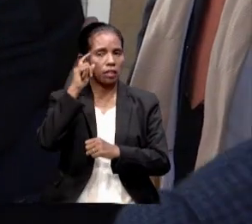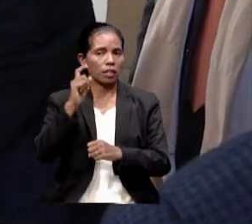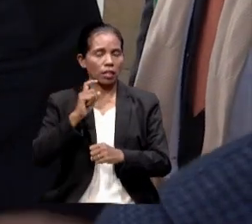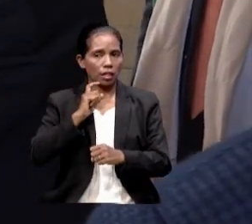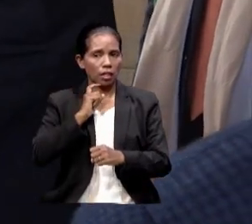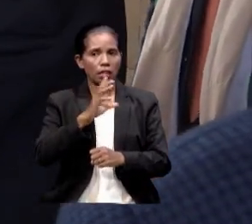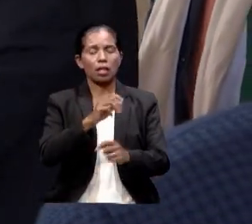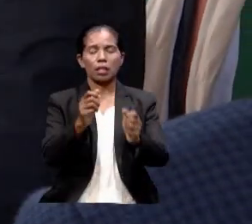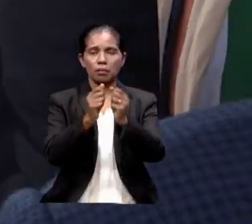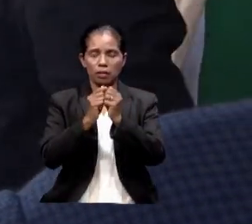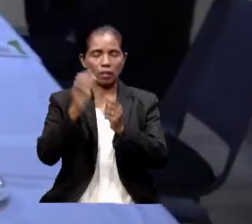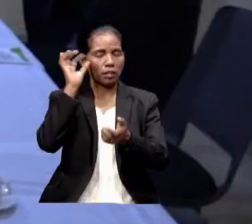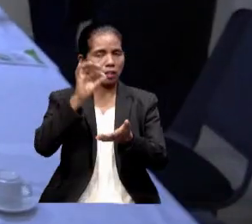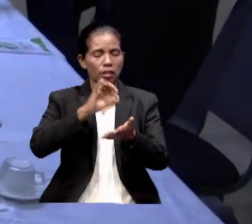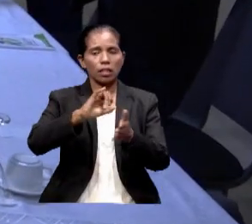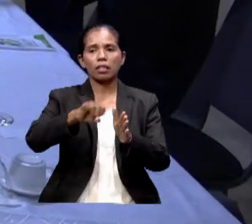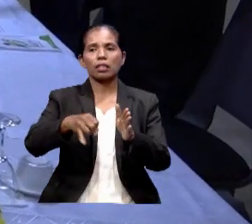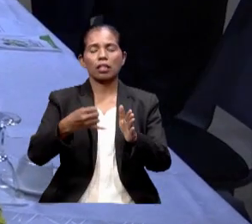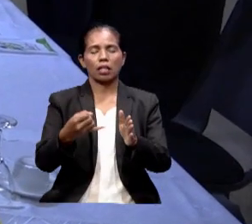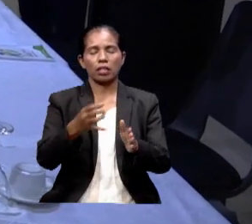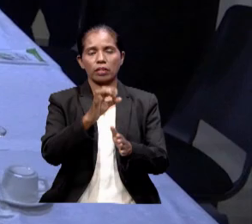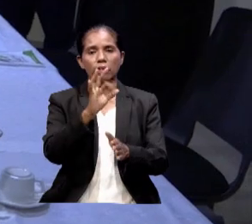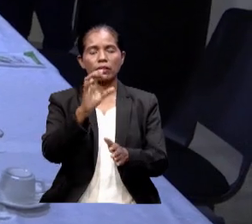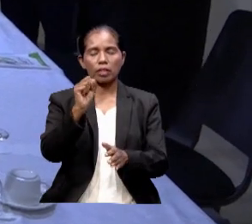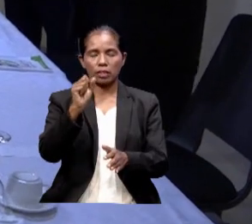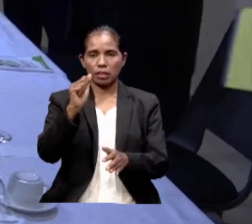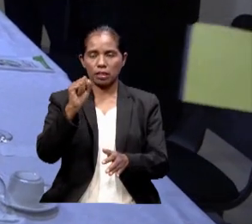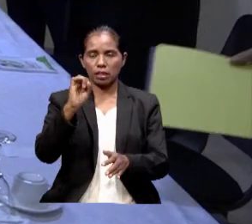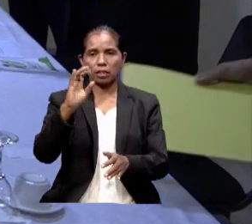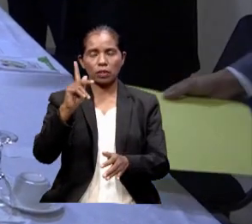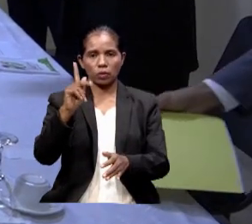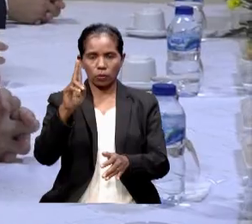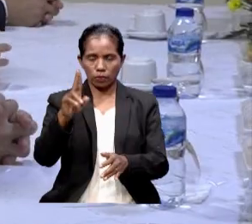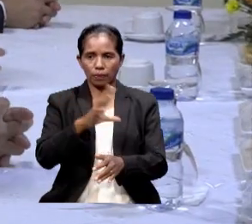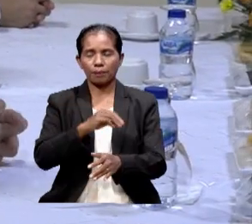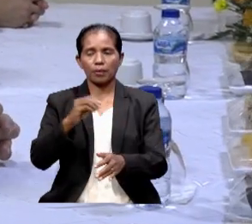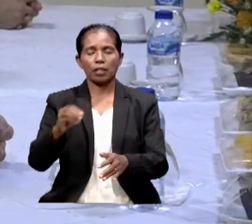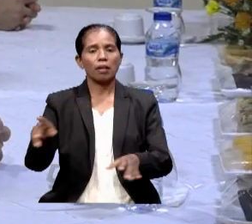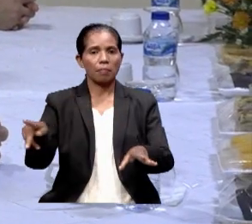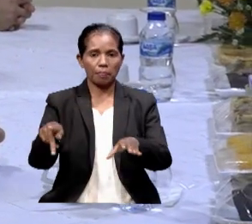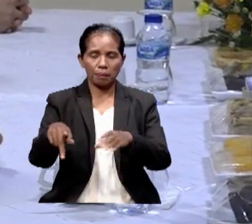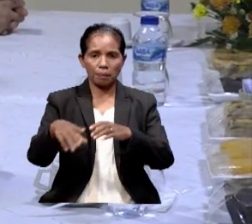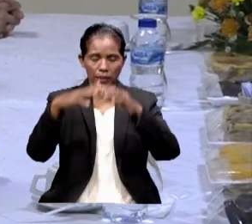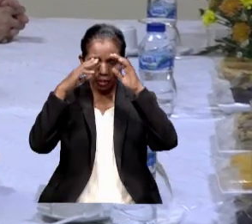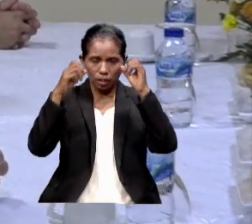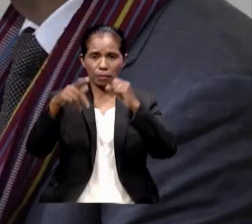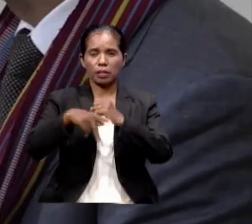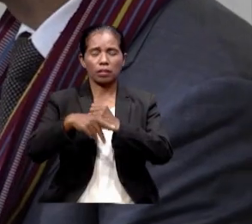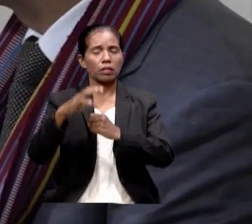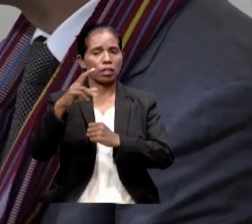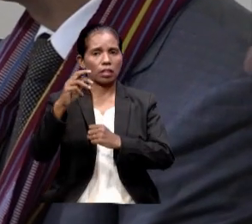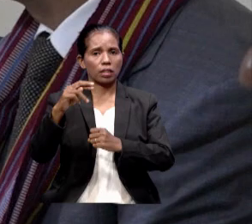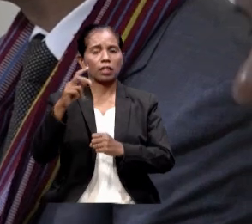nebe acompanha o secretário-geral Francisco Calbo Adelaim. Foi no encontro o presidente do Partido CNRT, Kairala Sanano Guzmão,